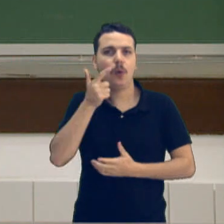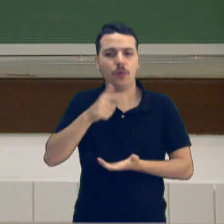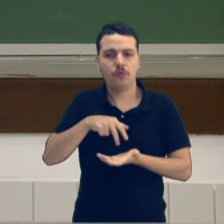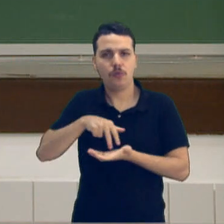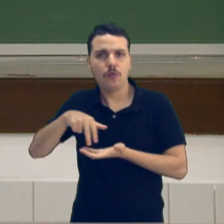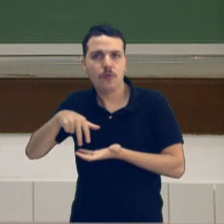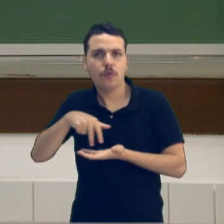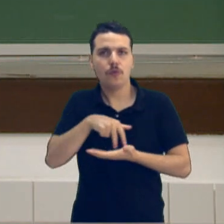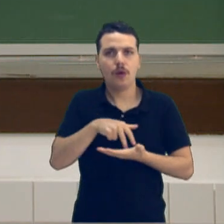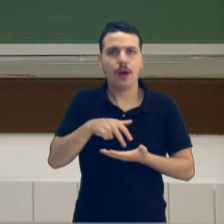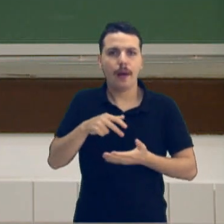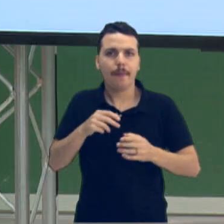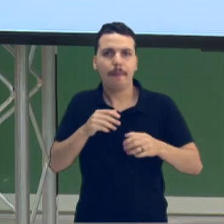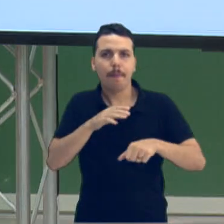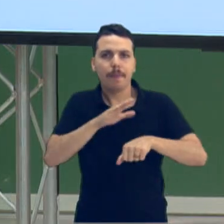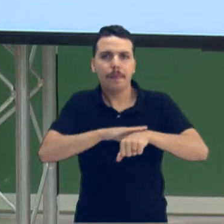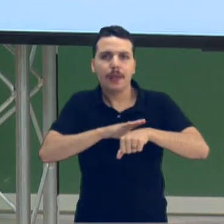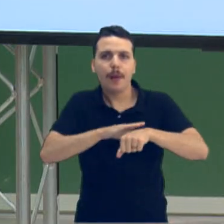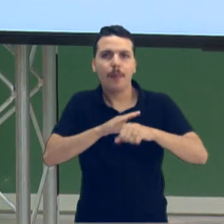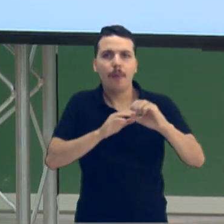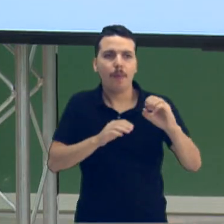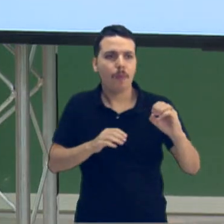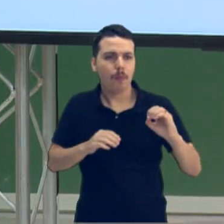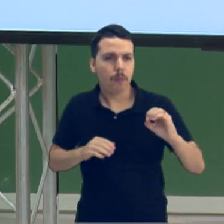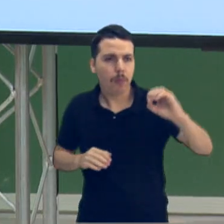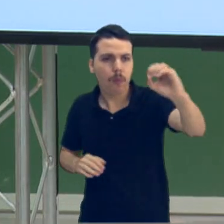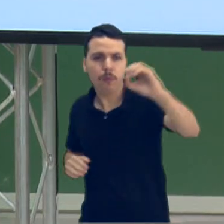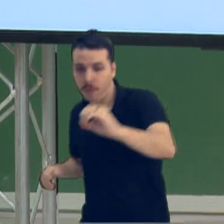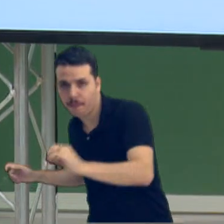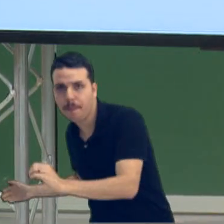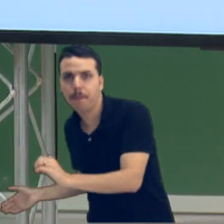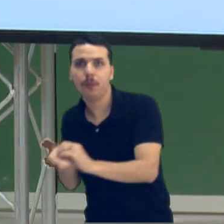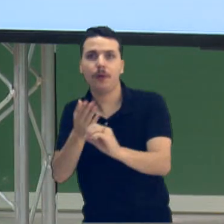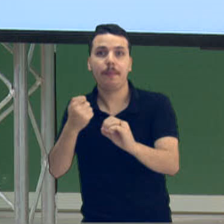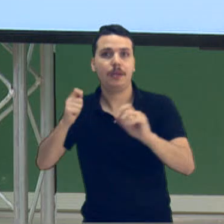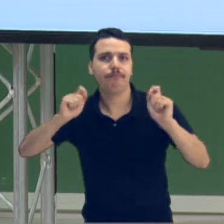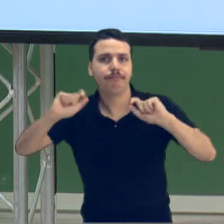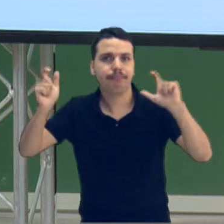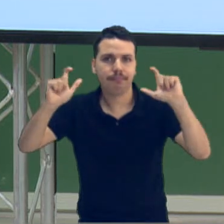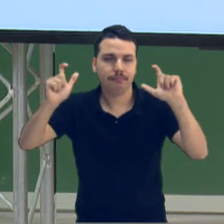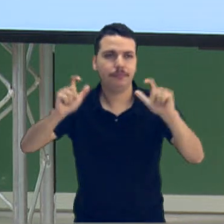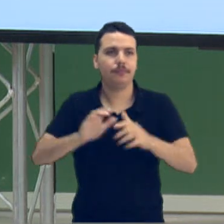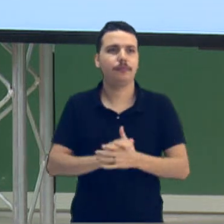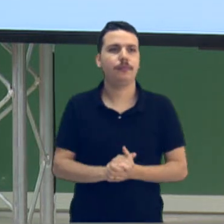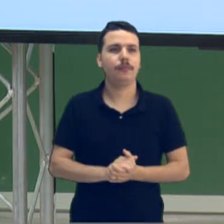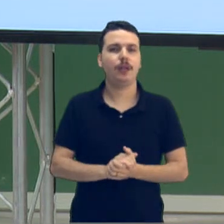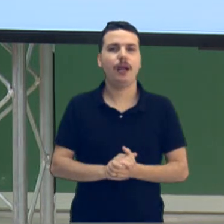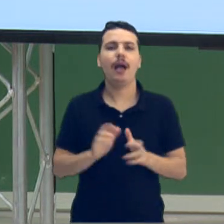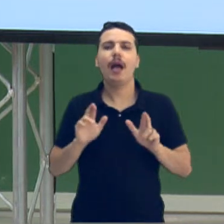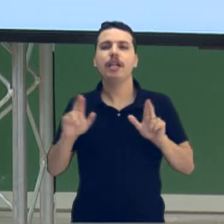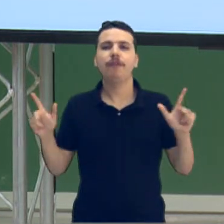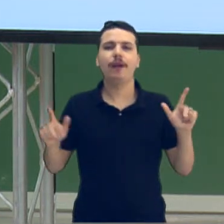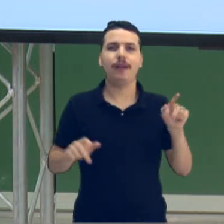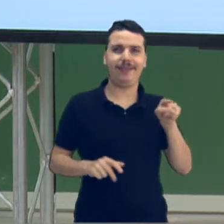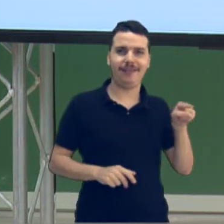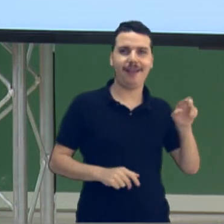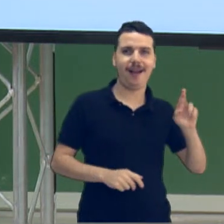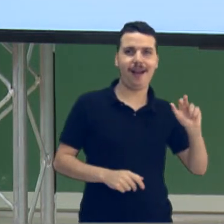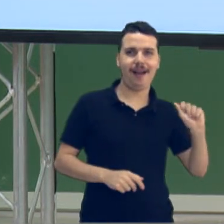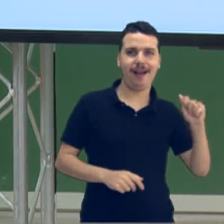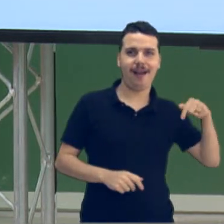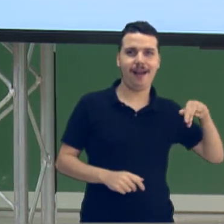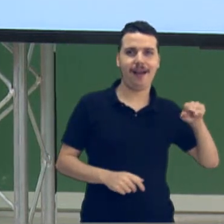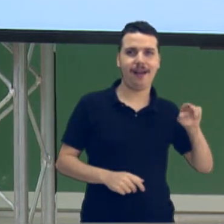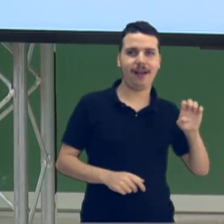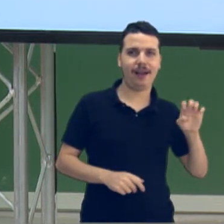acompanhar, né, esse tempo da bola, para poder rebater. A diferença do racquetball e o squash, a diferença principal é que